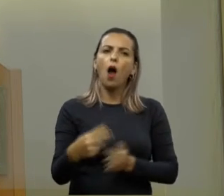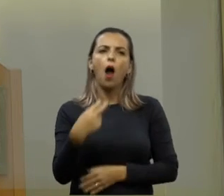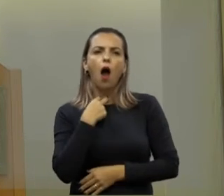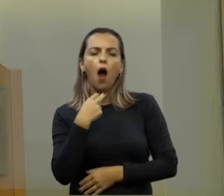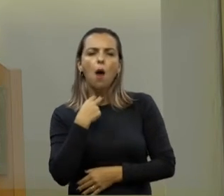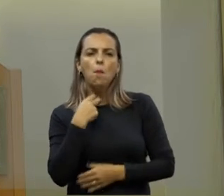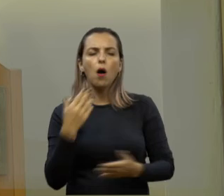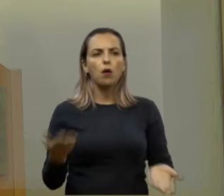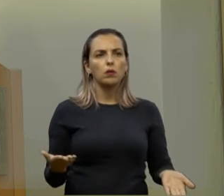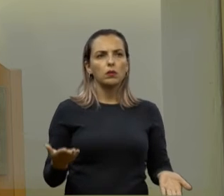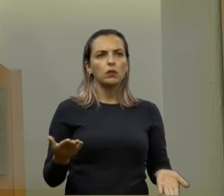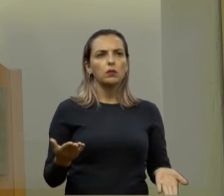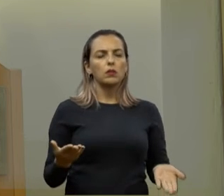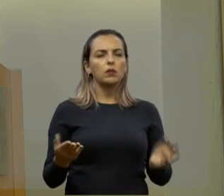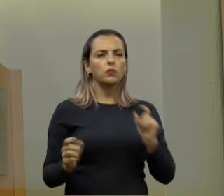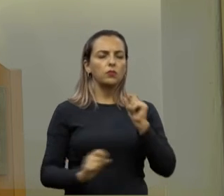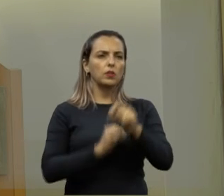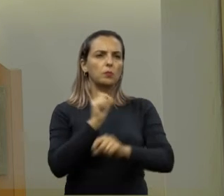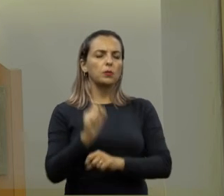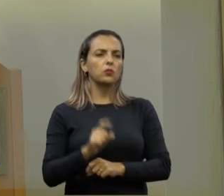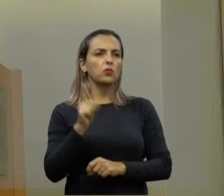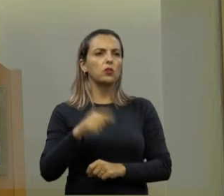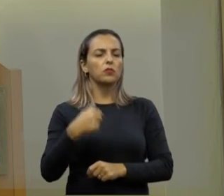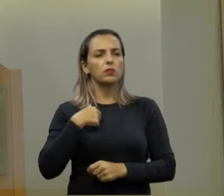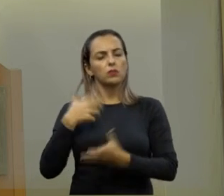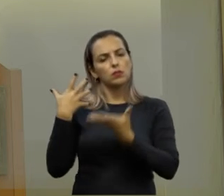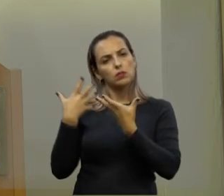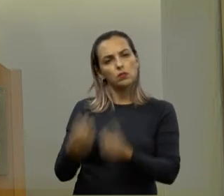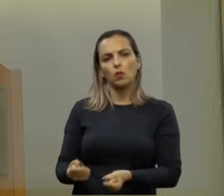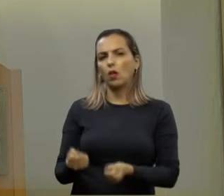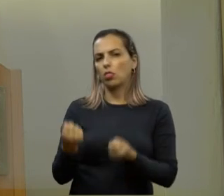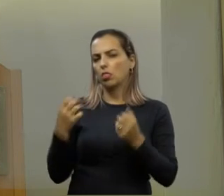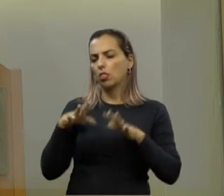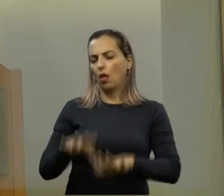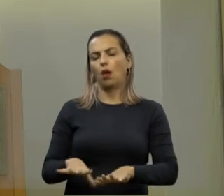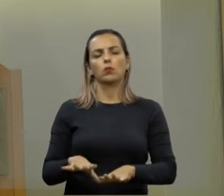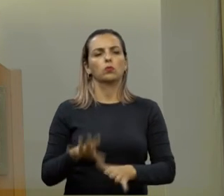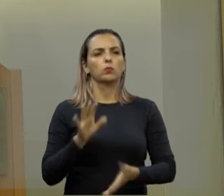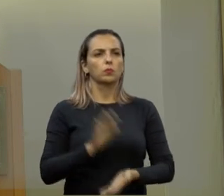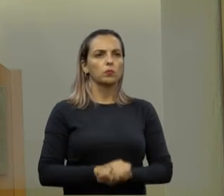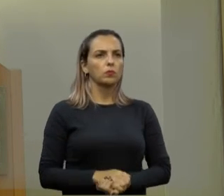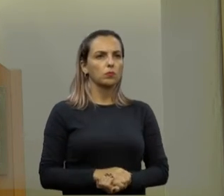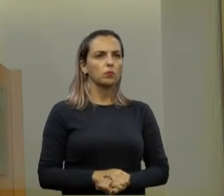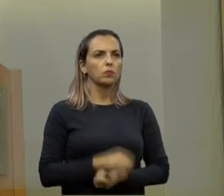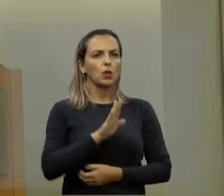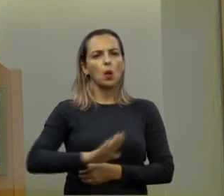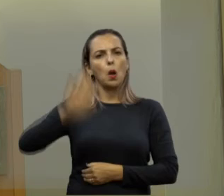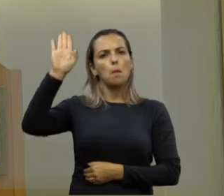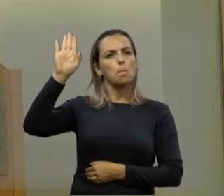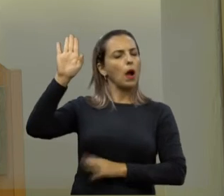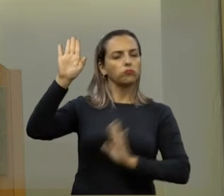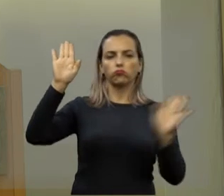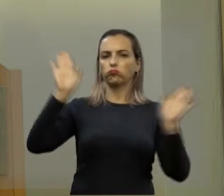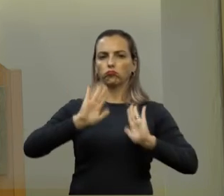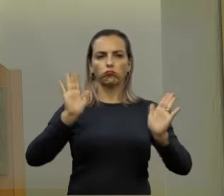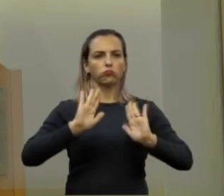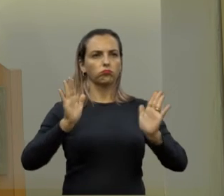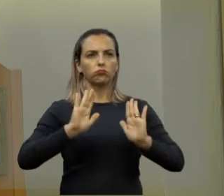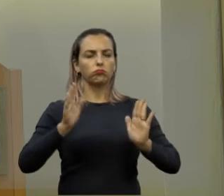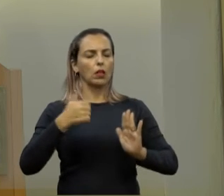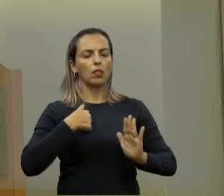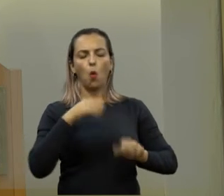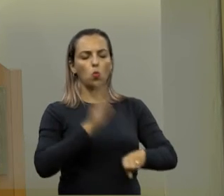e pode ser alguma eu não admito eu não admite Vereador Não não eu falo não parte Obrigado